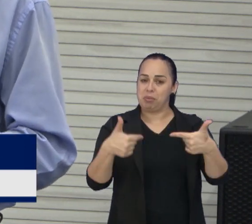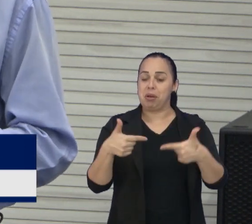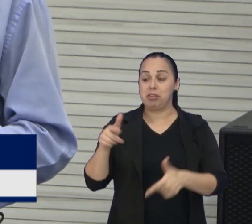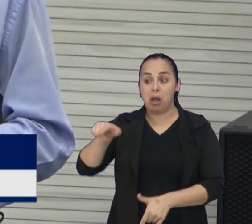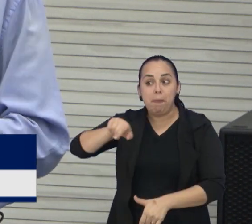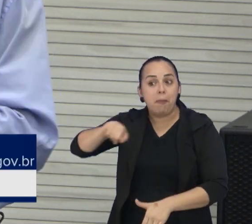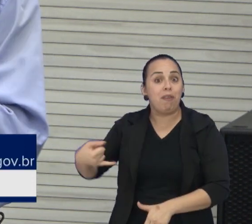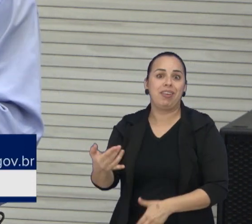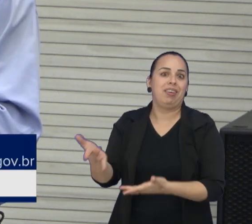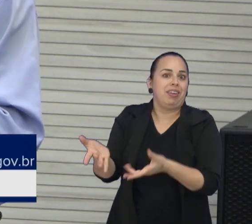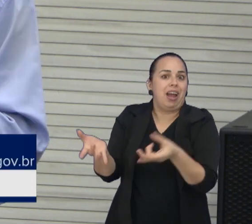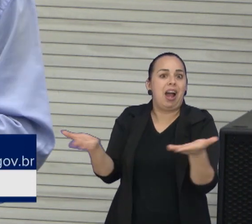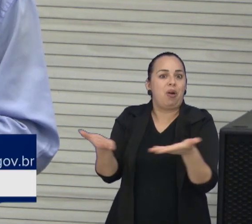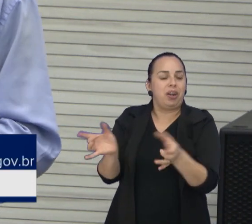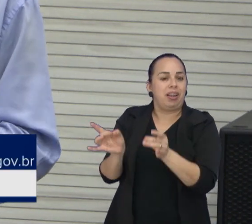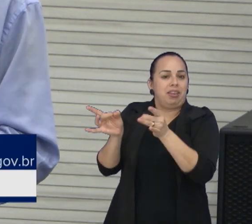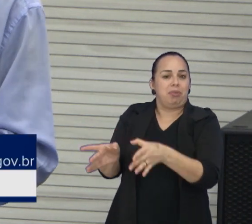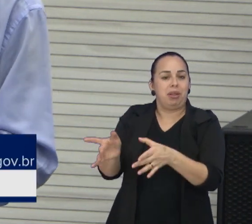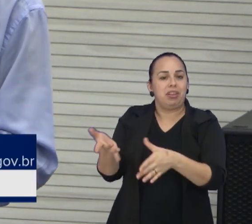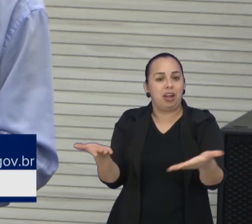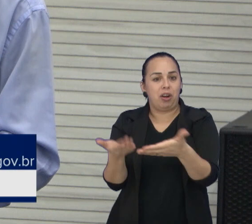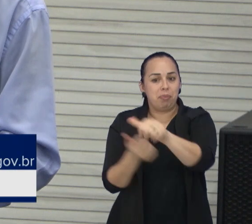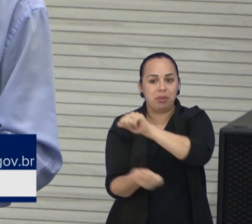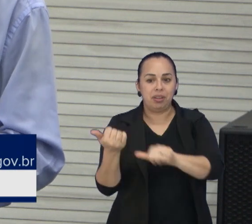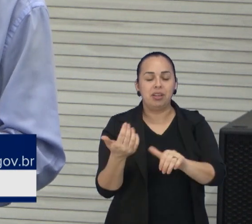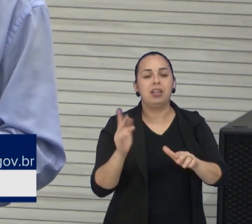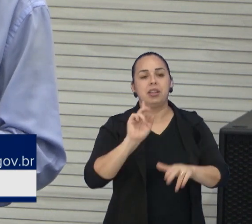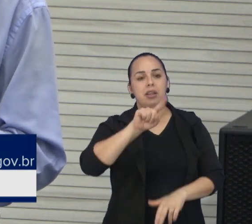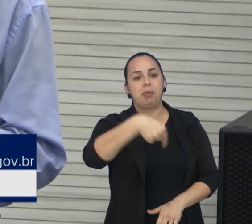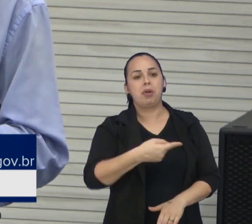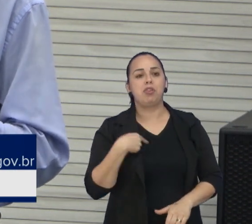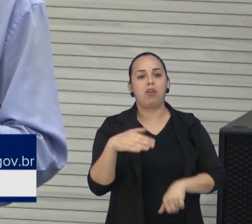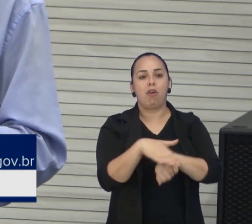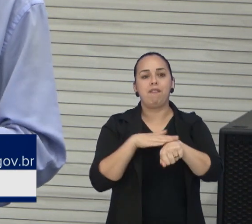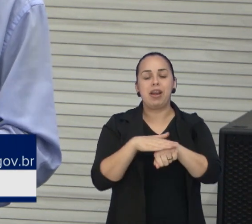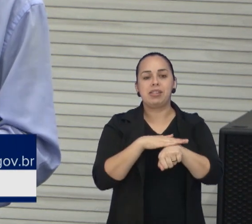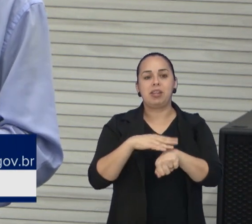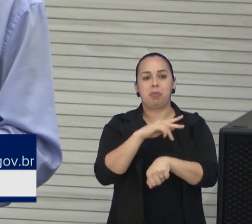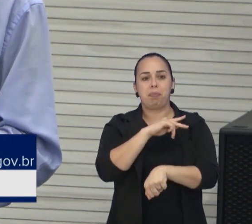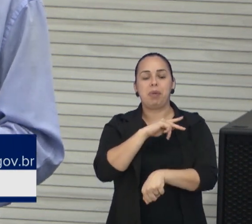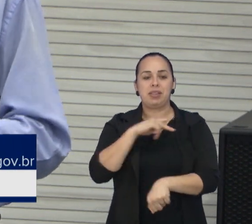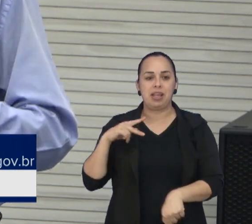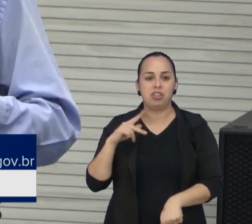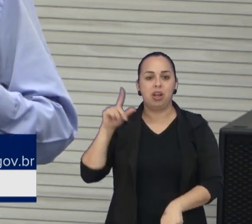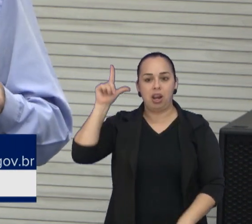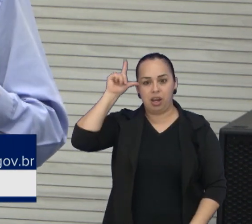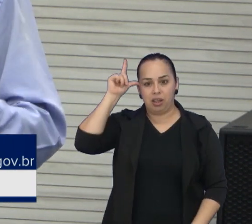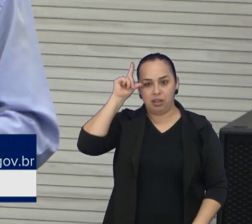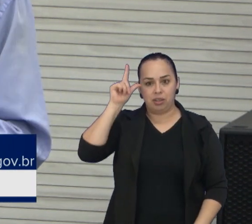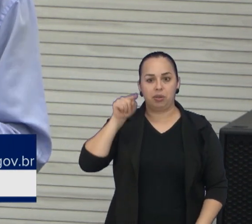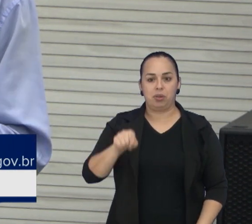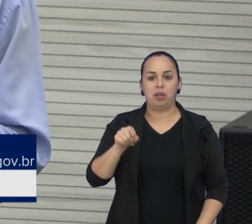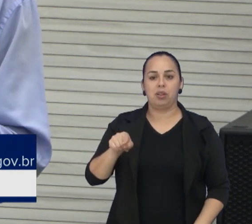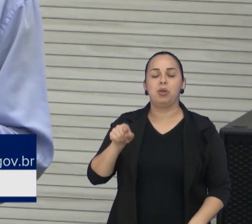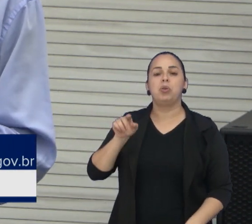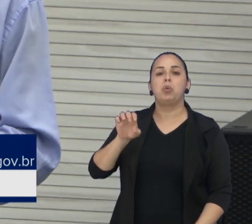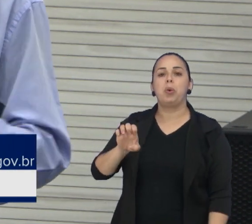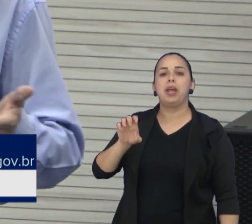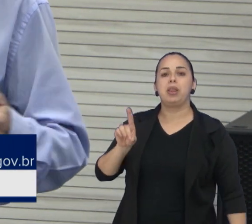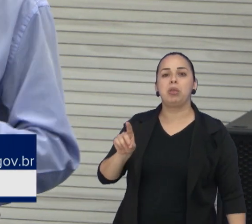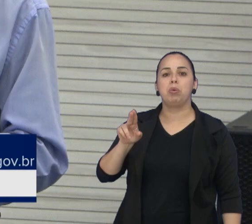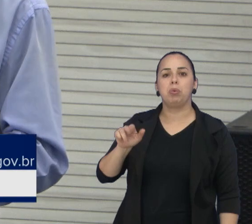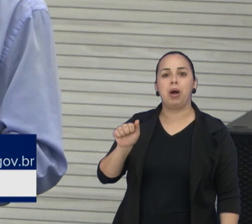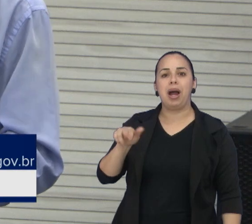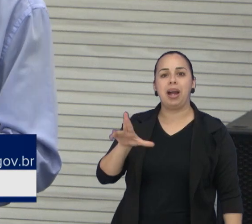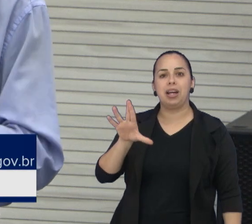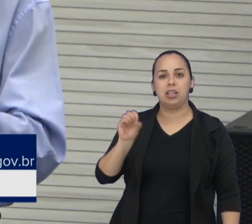área. E depois vou falar com o meu presidente Lino, para o próximo prefeito de São José dos Campos, Eduardo Cury, do PL,